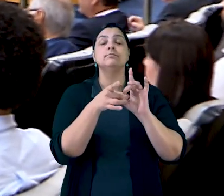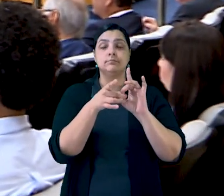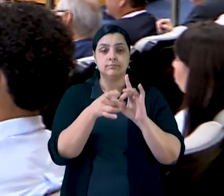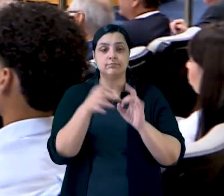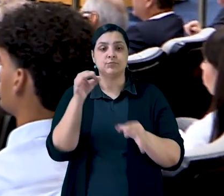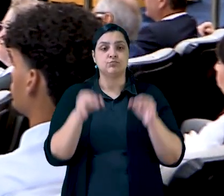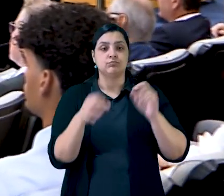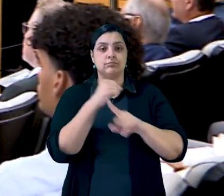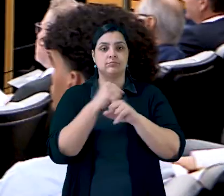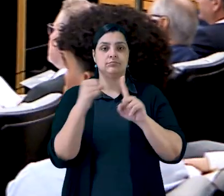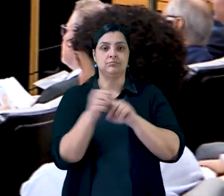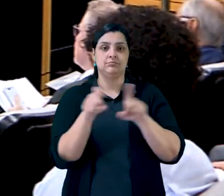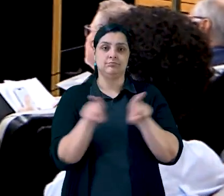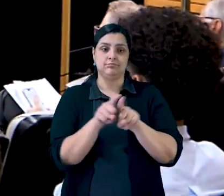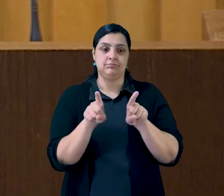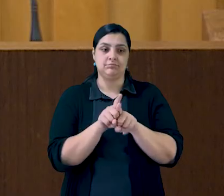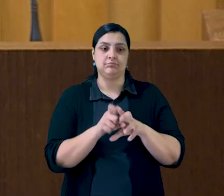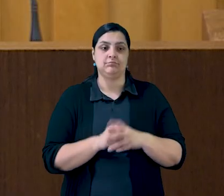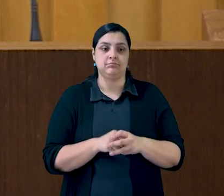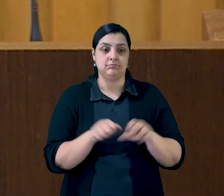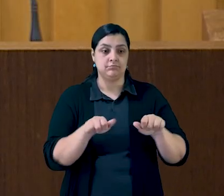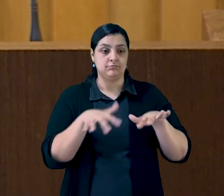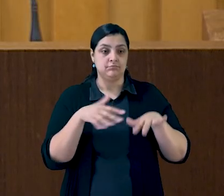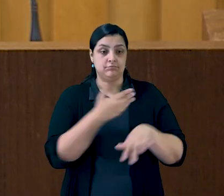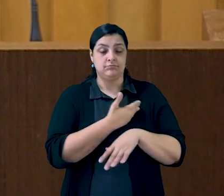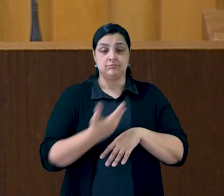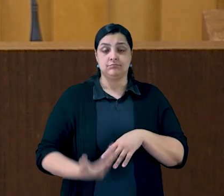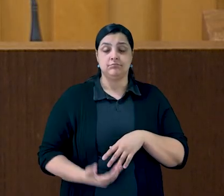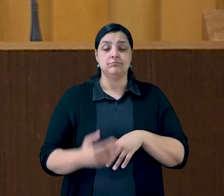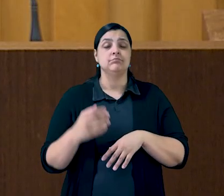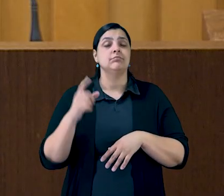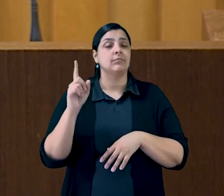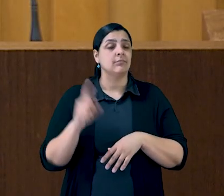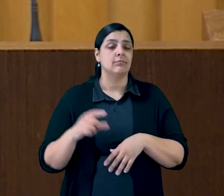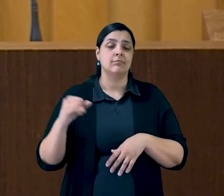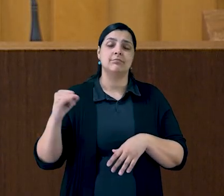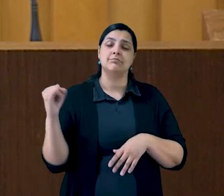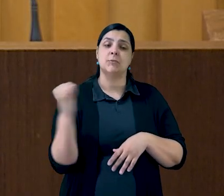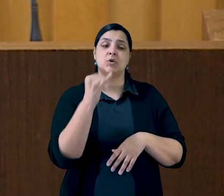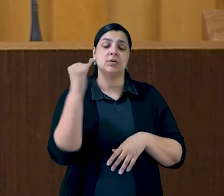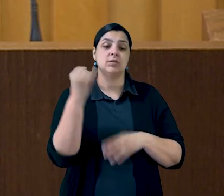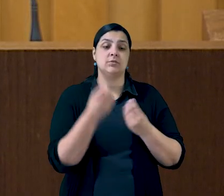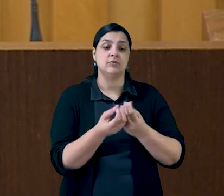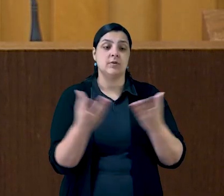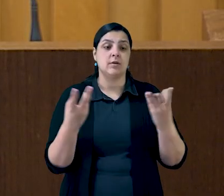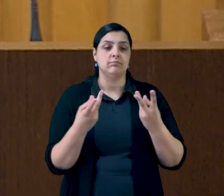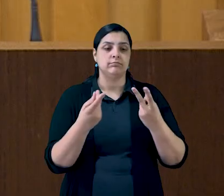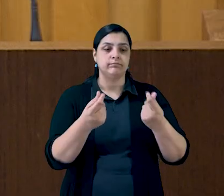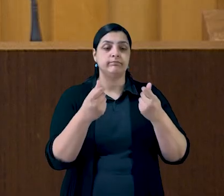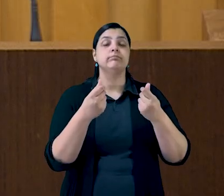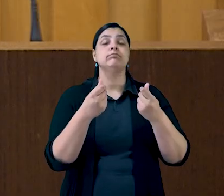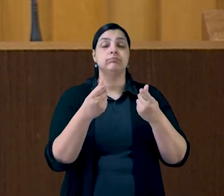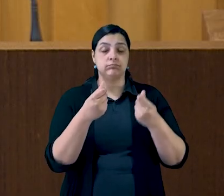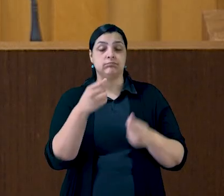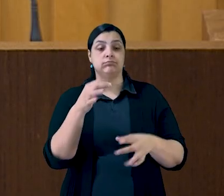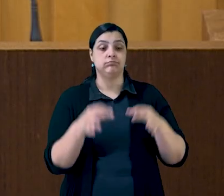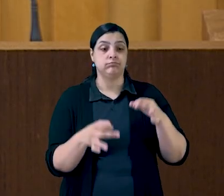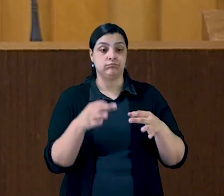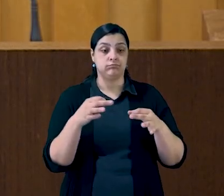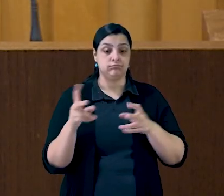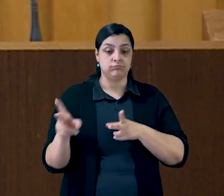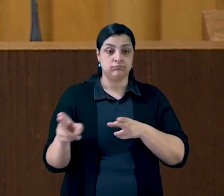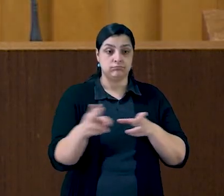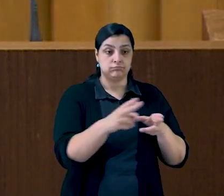faz jus à justiça social. A audiência pública é um importante instrumento de qualificação do